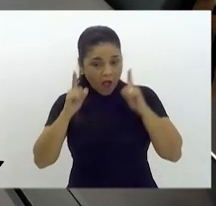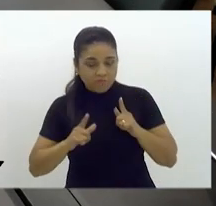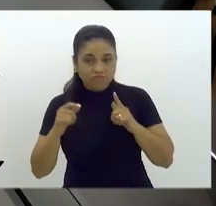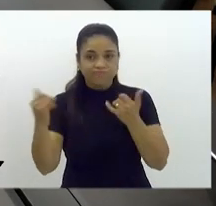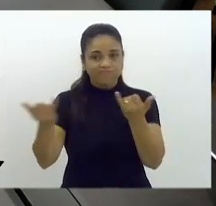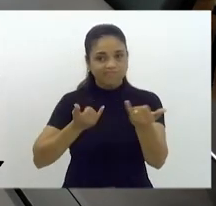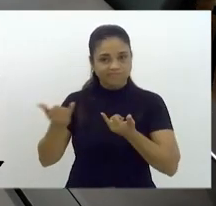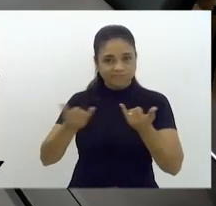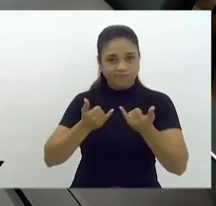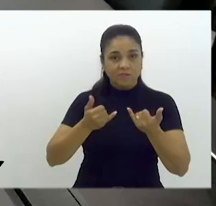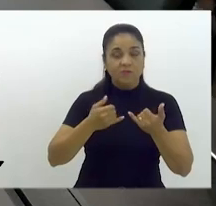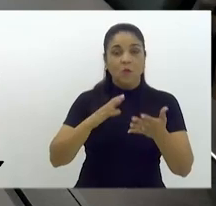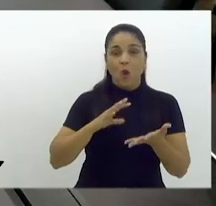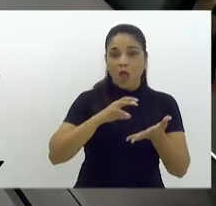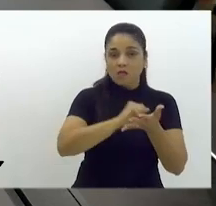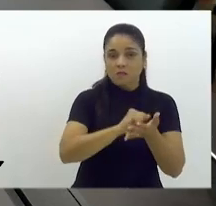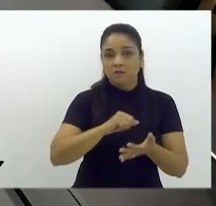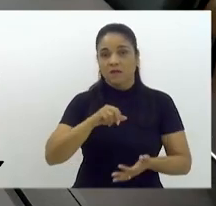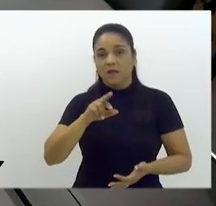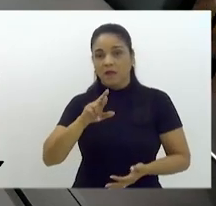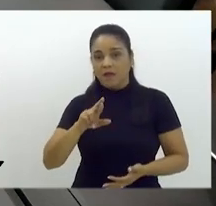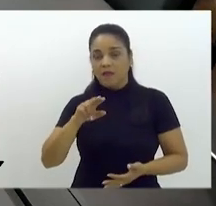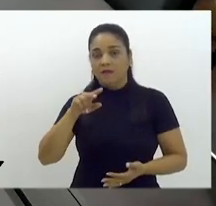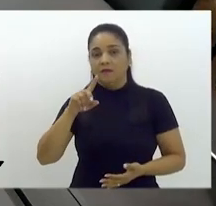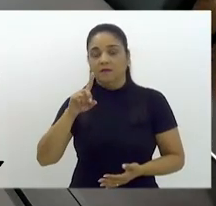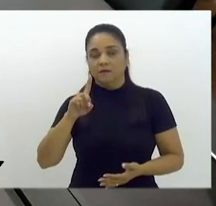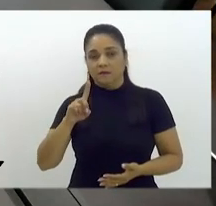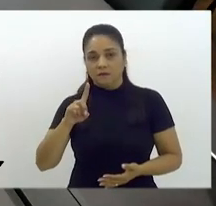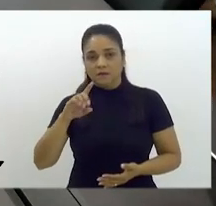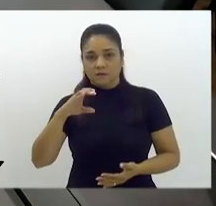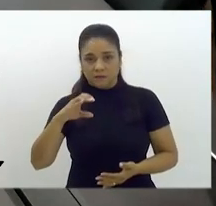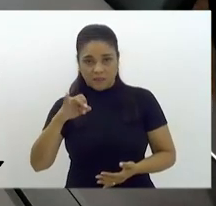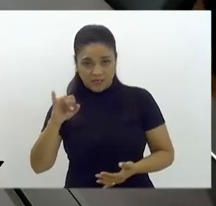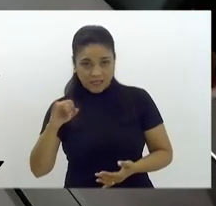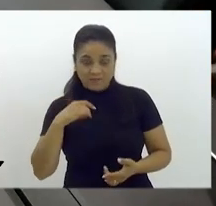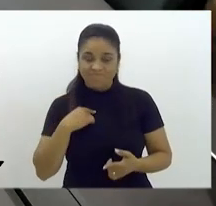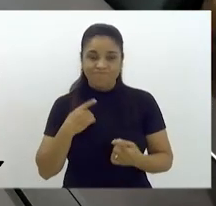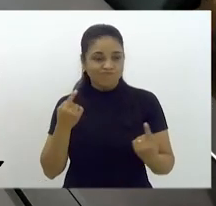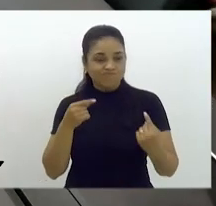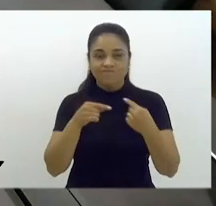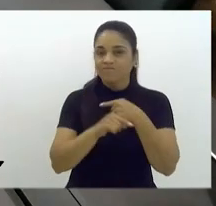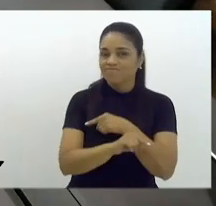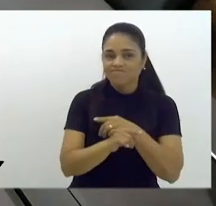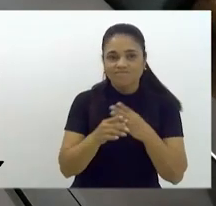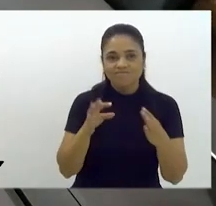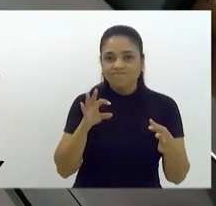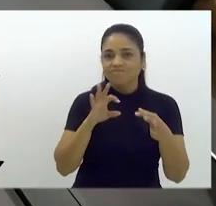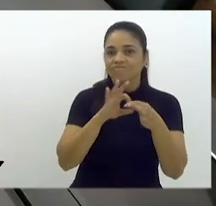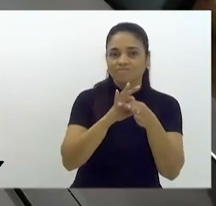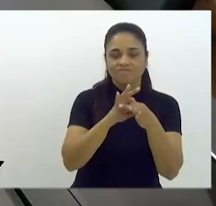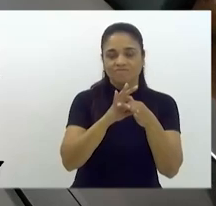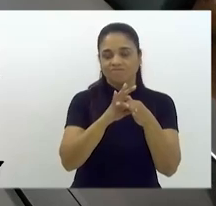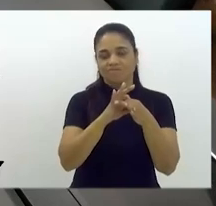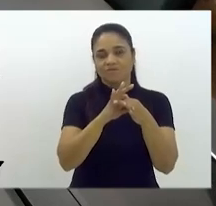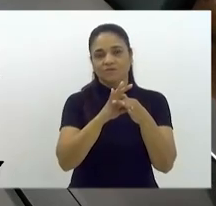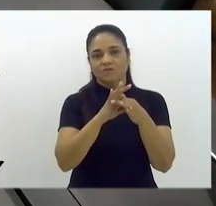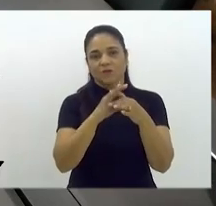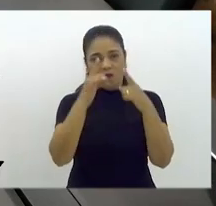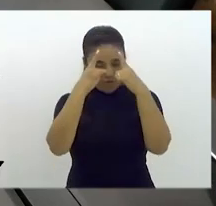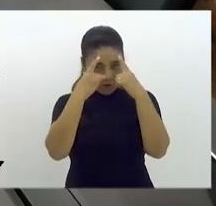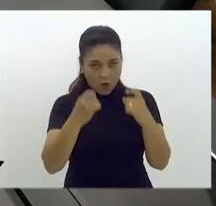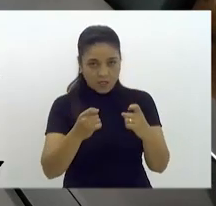na drci Não tem necessariamente um vínculo com a violência de gênero mas nós não poderemos estar falando